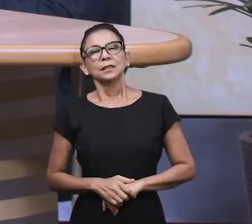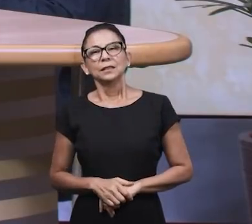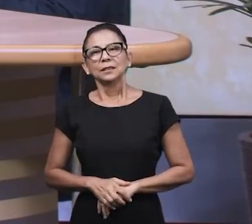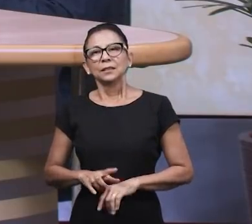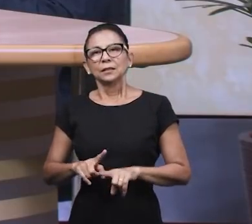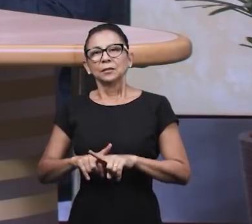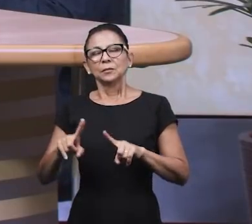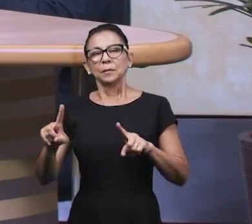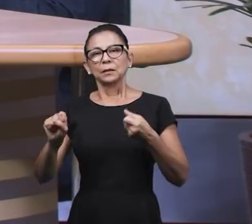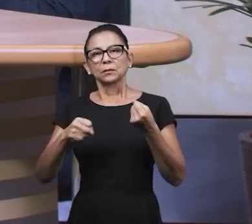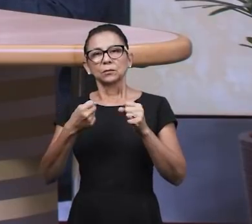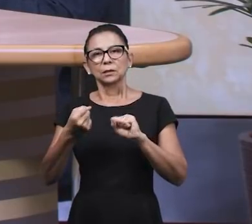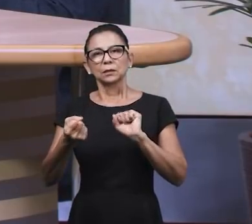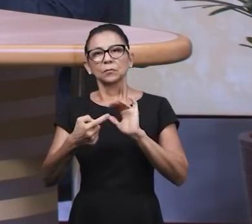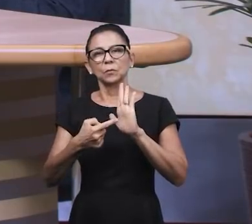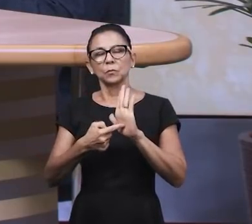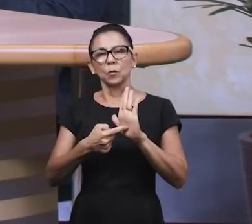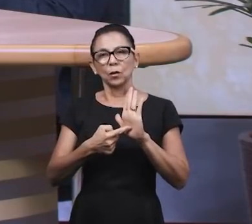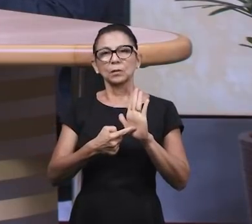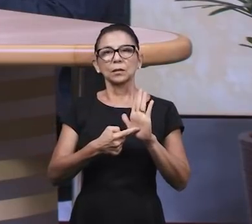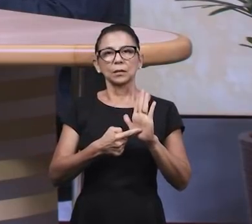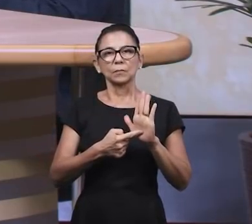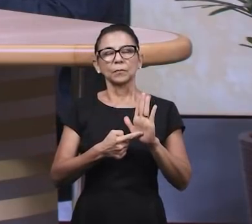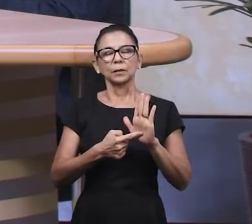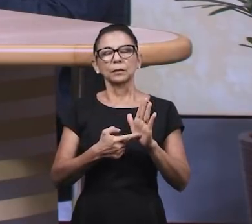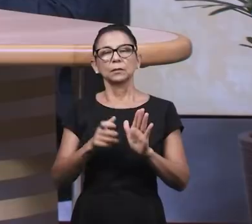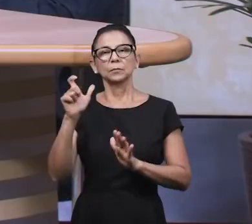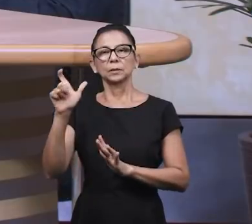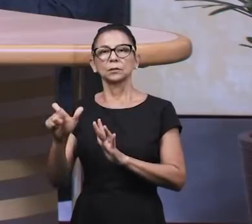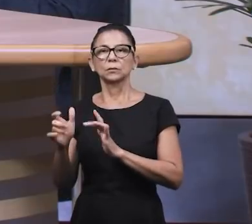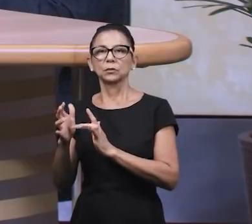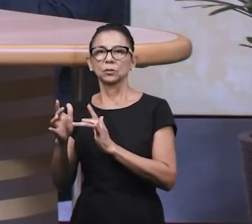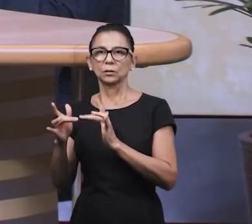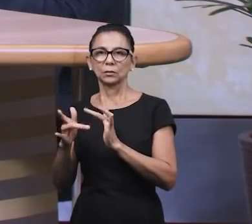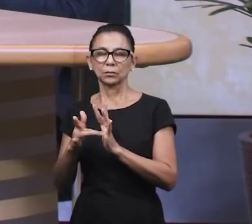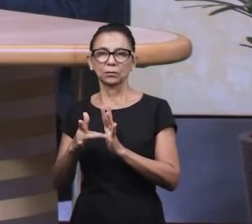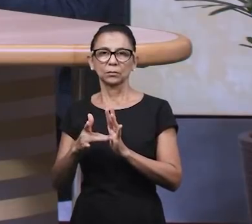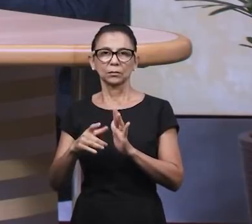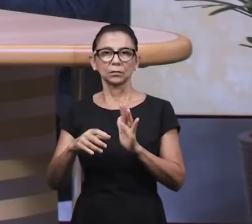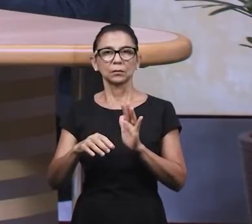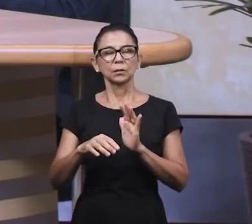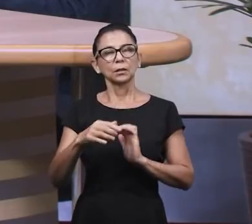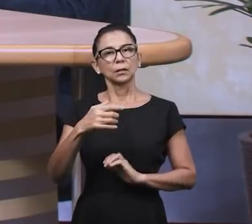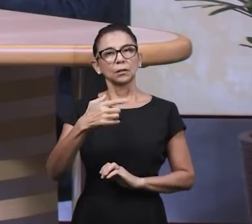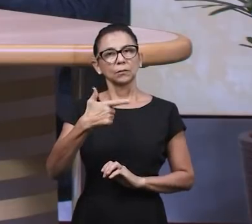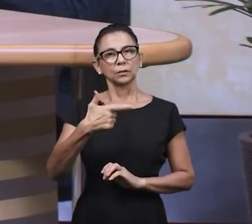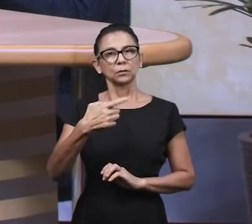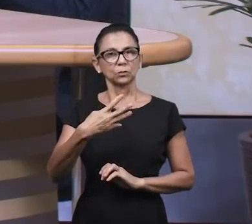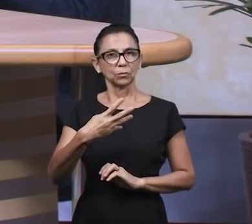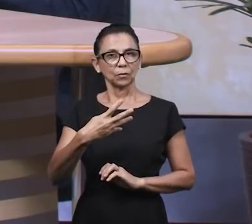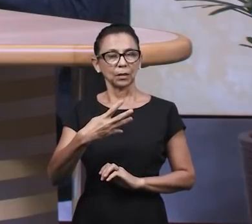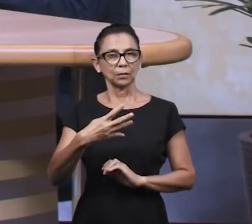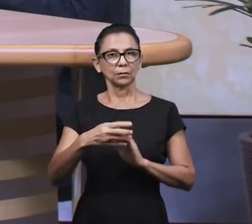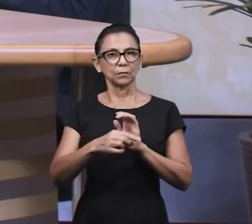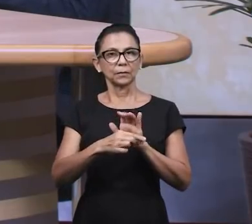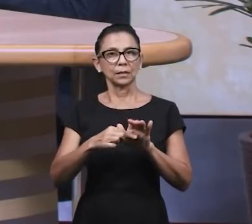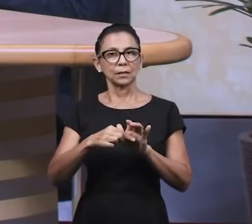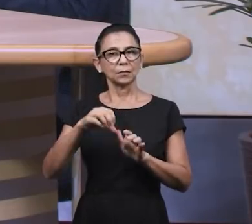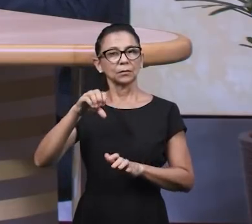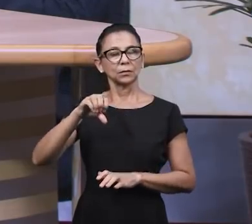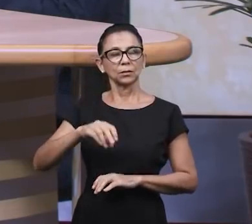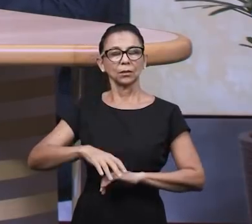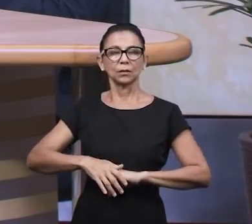profetizou a respeito do Senhor Jesus no Salmo 24. O Salmo 24, no versículo 9, diz assim: levantai-vos,